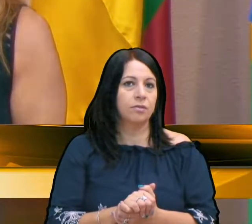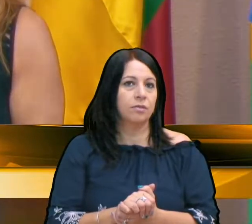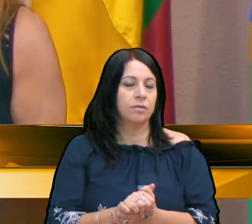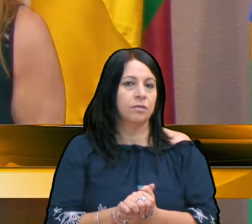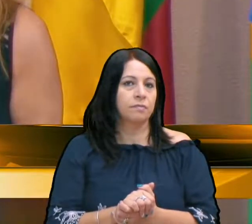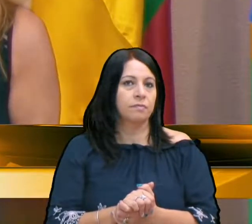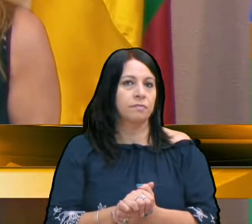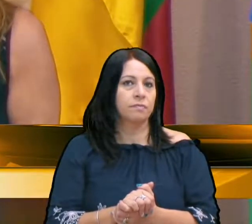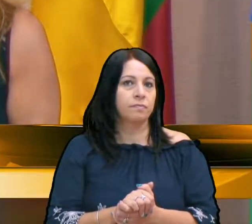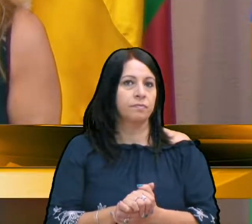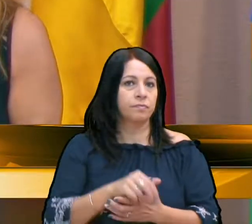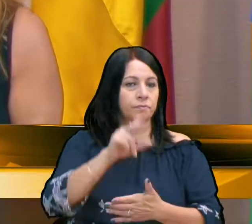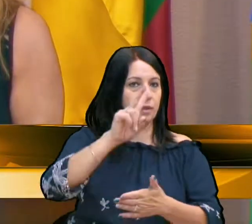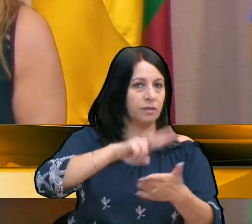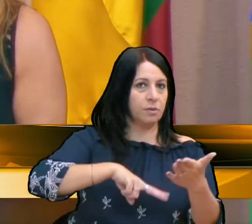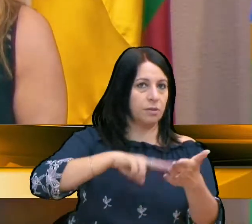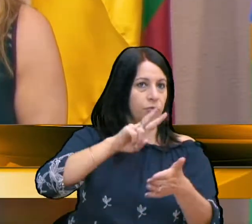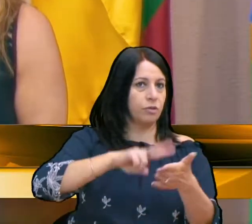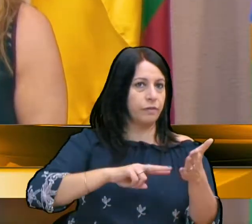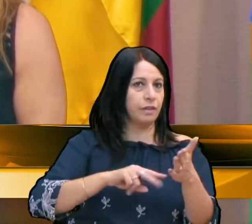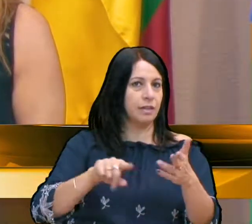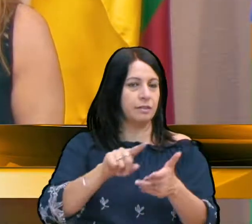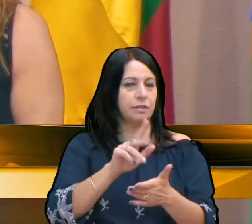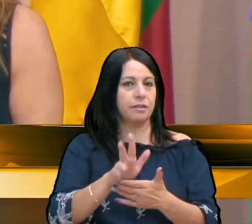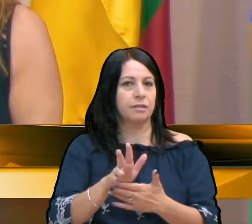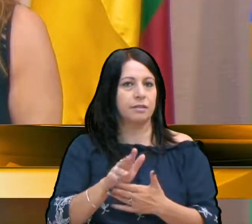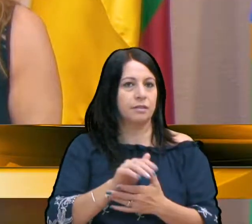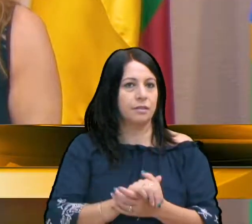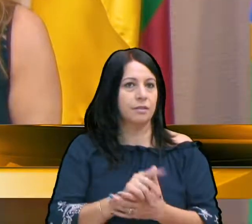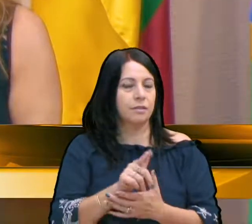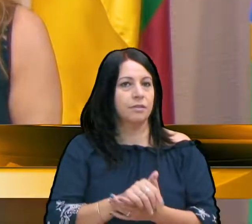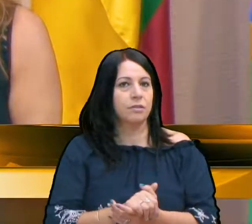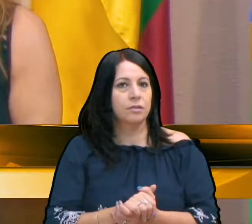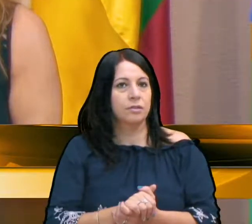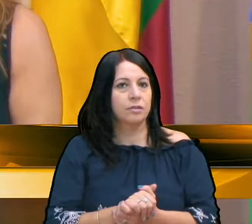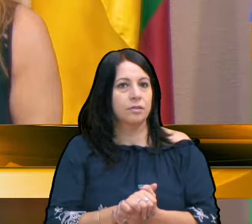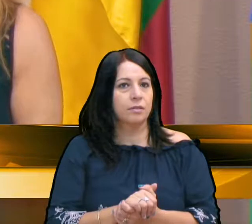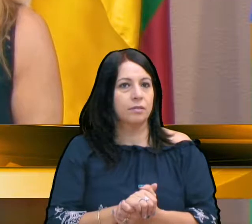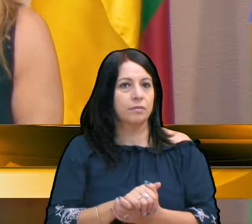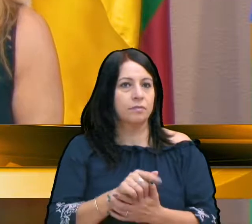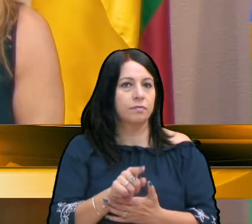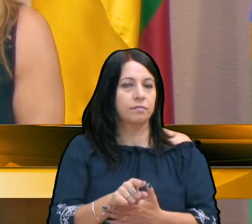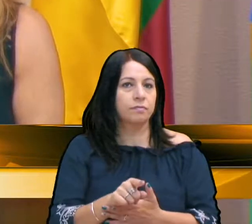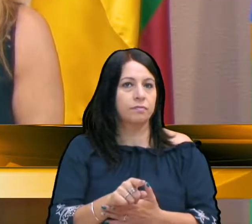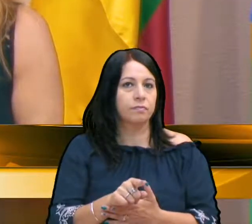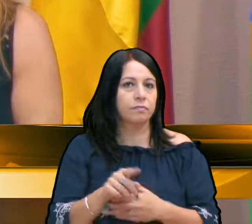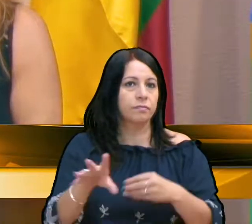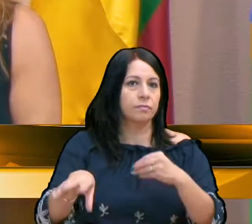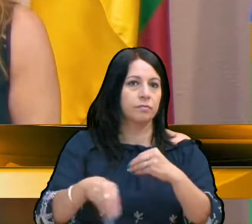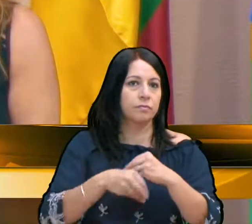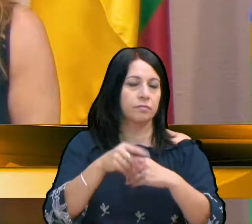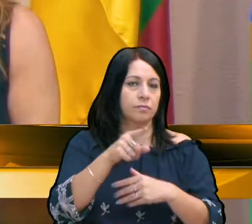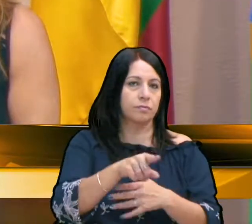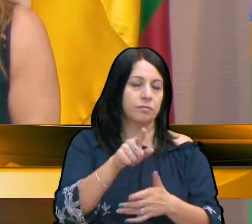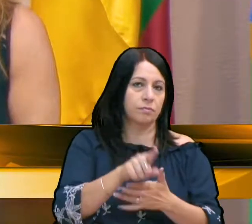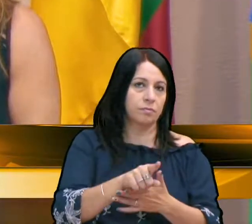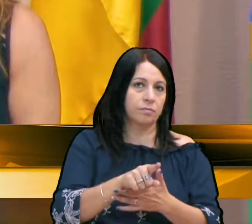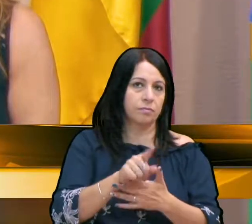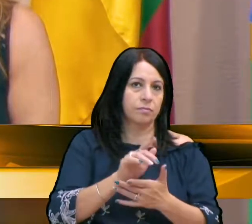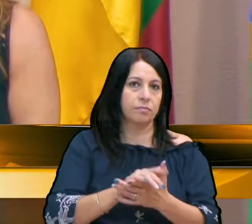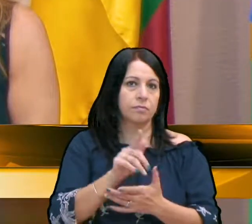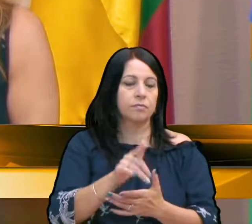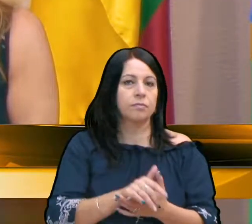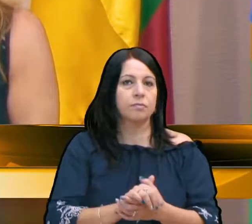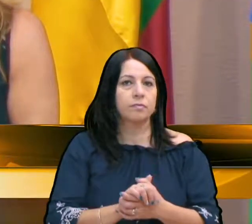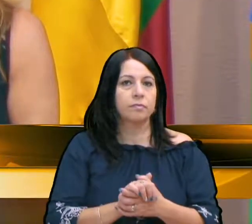Lendo brevemente o que nós estamos acrescentando na lei, a gente